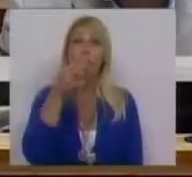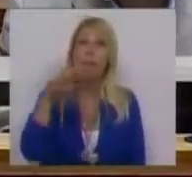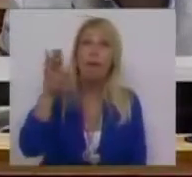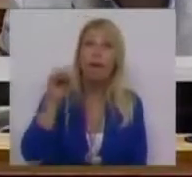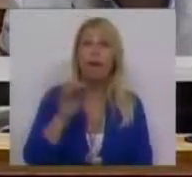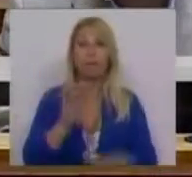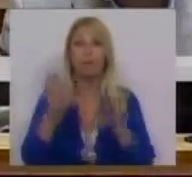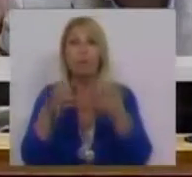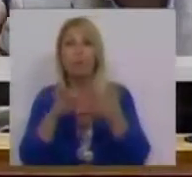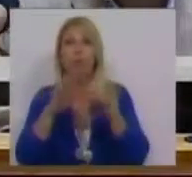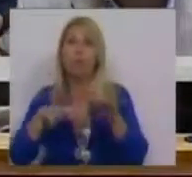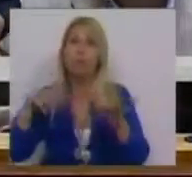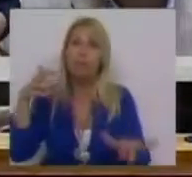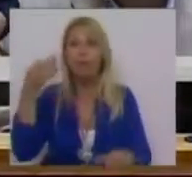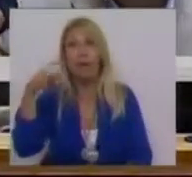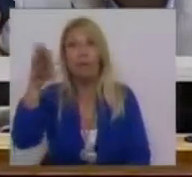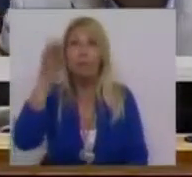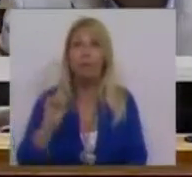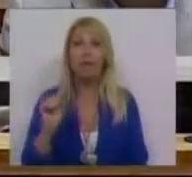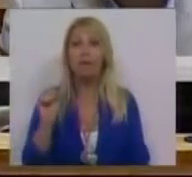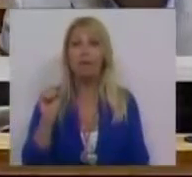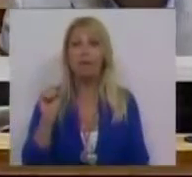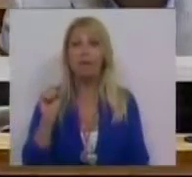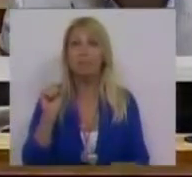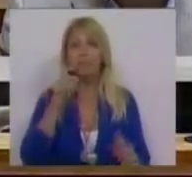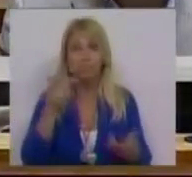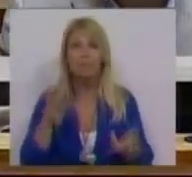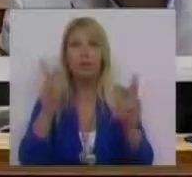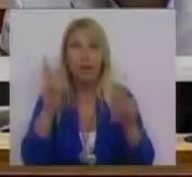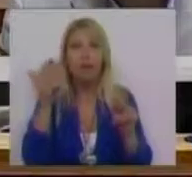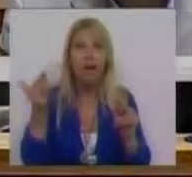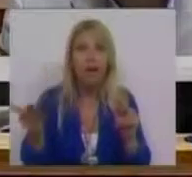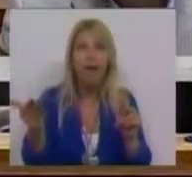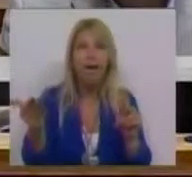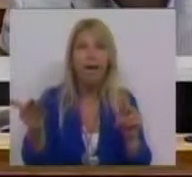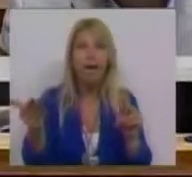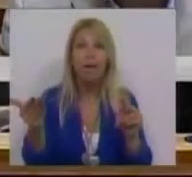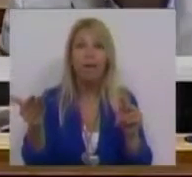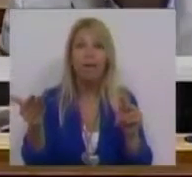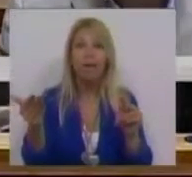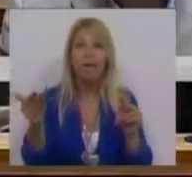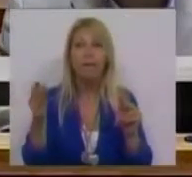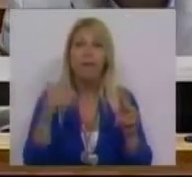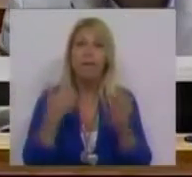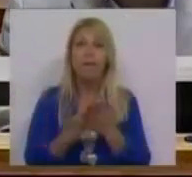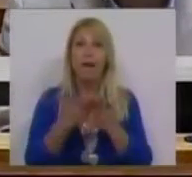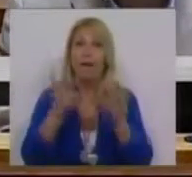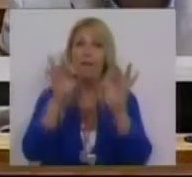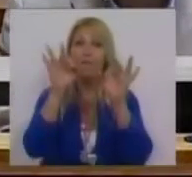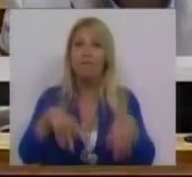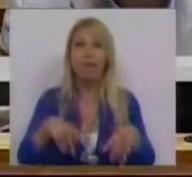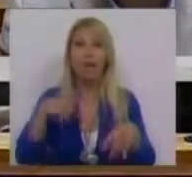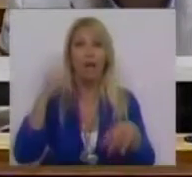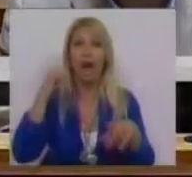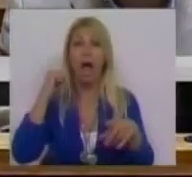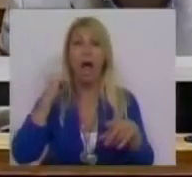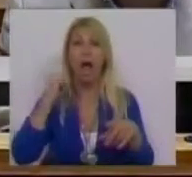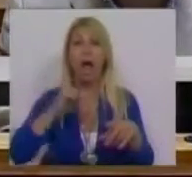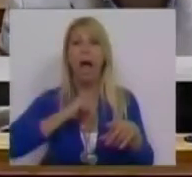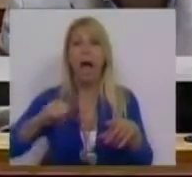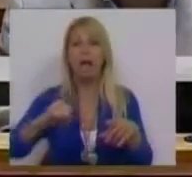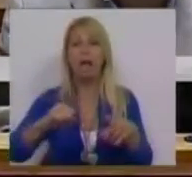Socialista, o Grupo Parlamentar do Partido Socialista, está disponível para desfazer este ataque que o